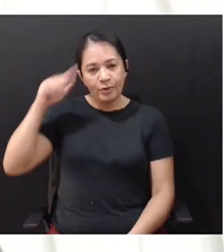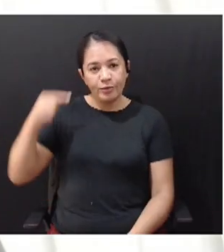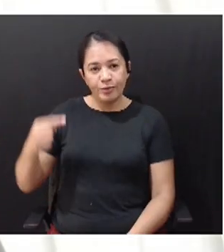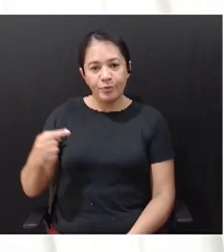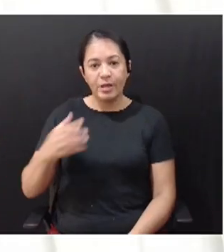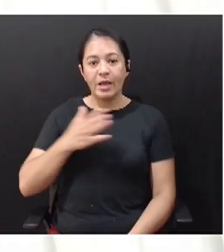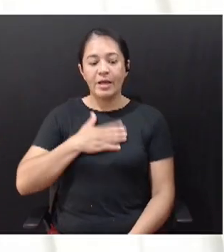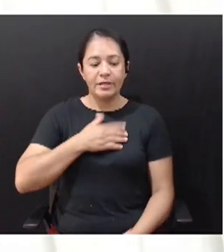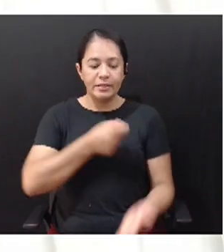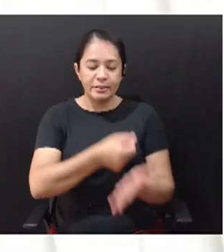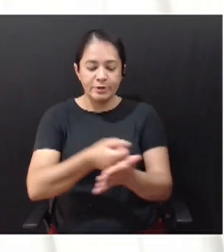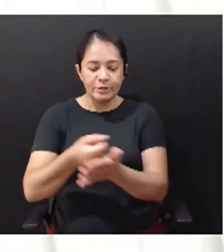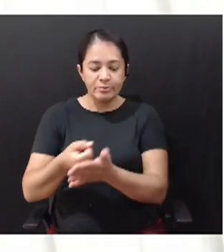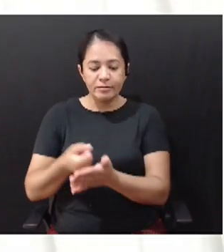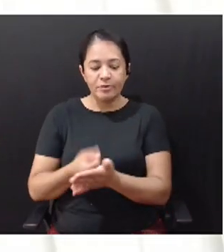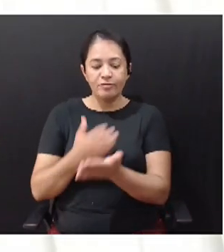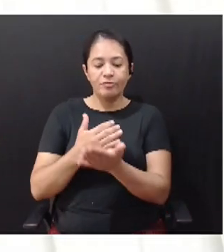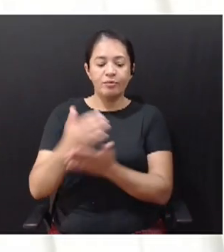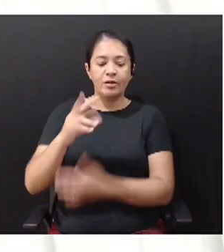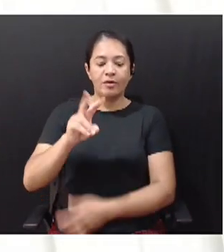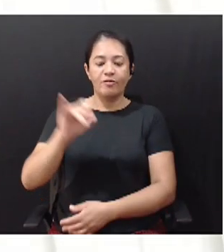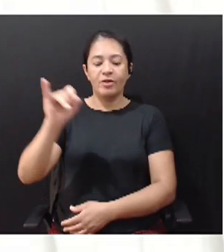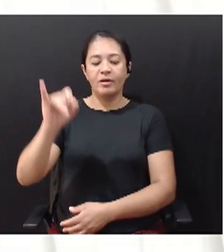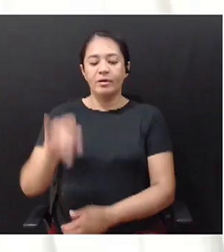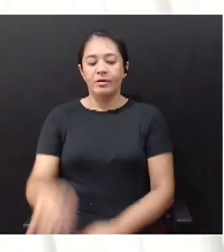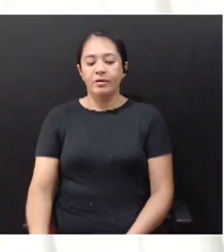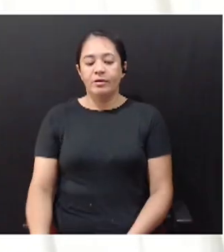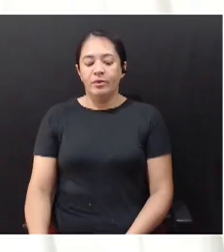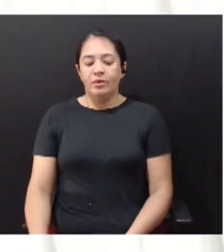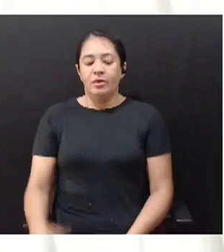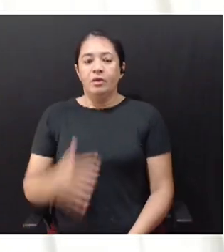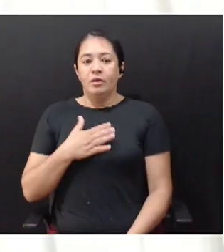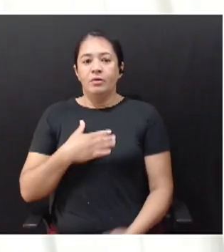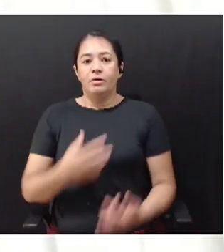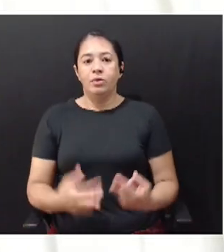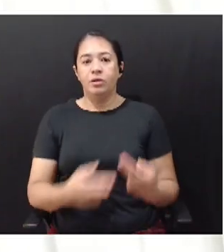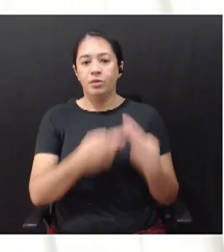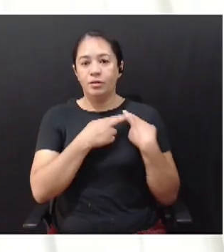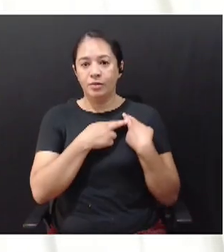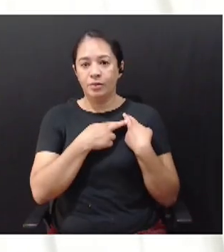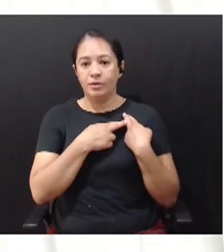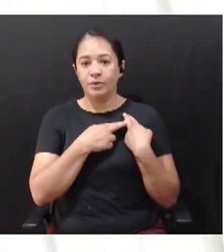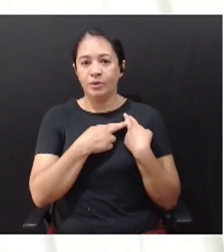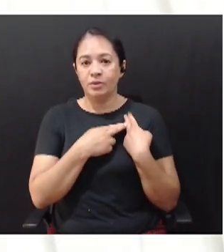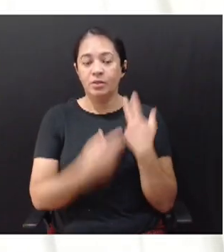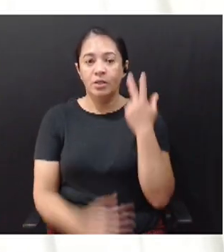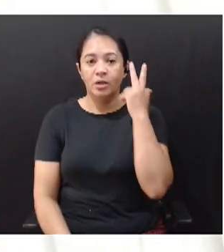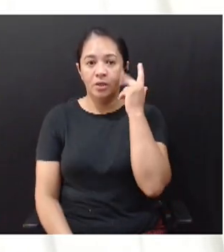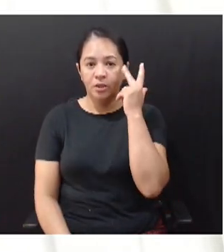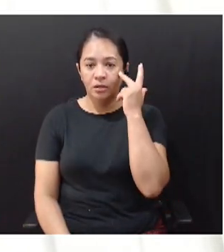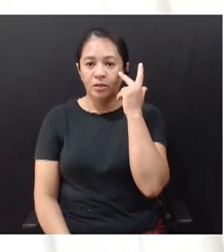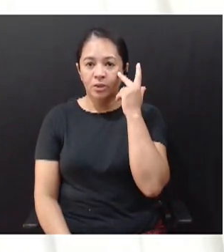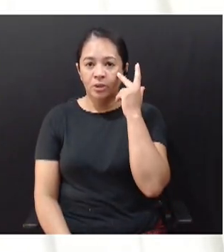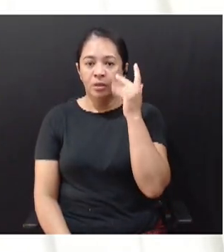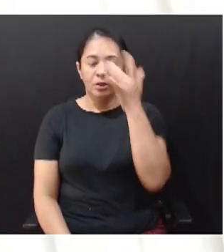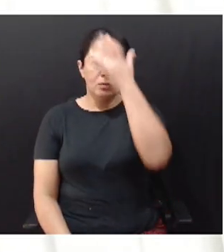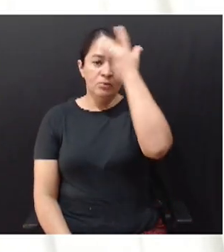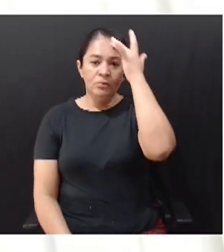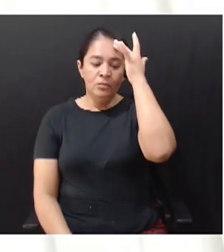obrigações, as minhas responsabilidades. Então, assim, é natural que a pessoa tenha